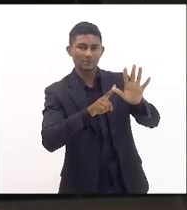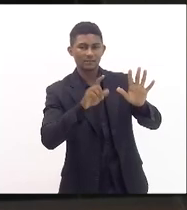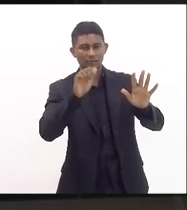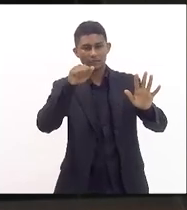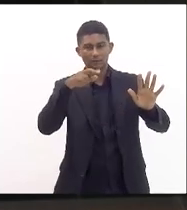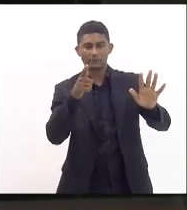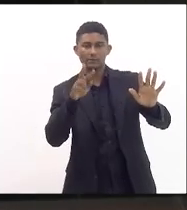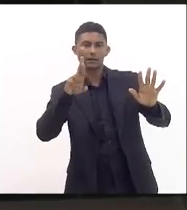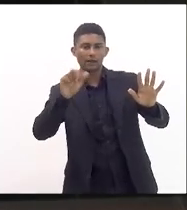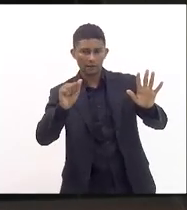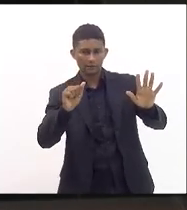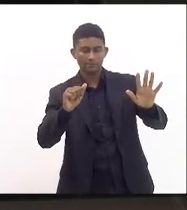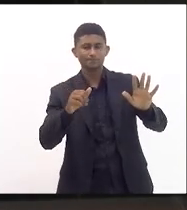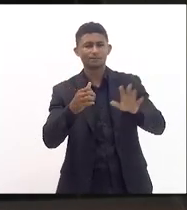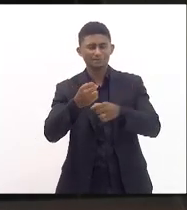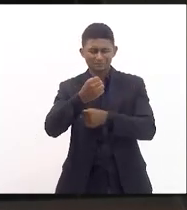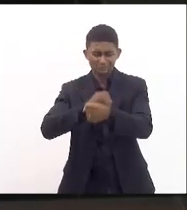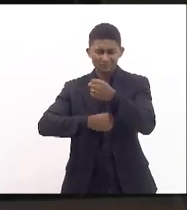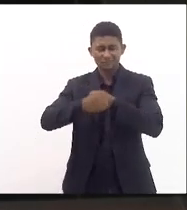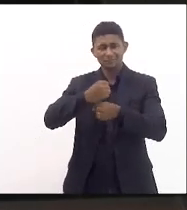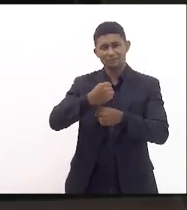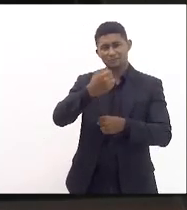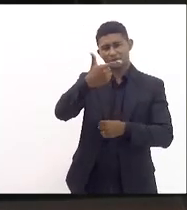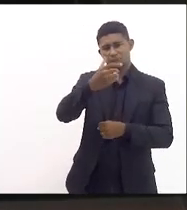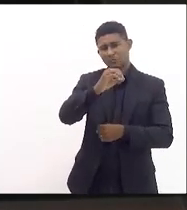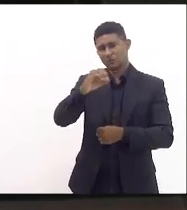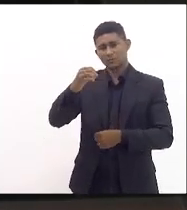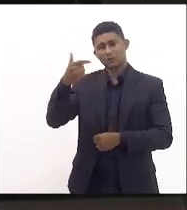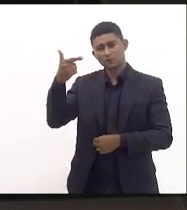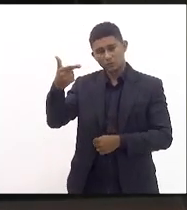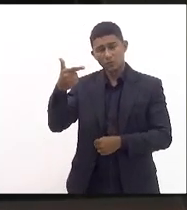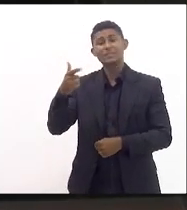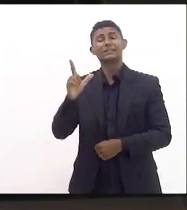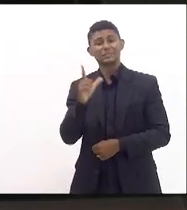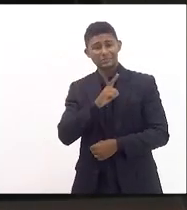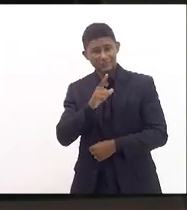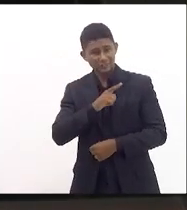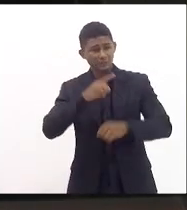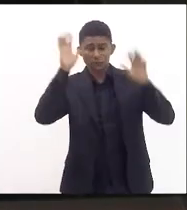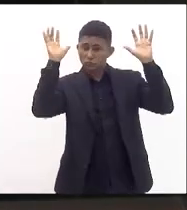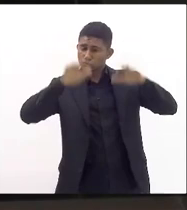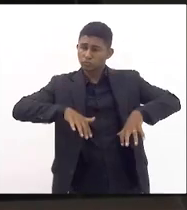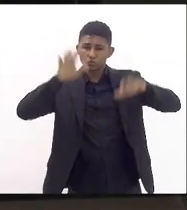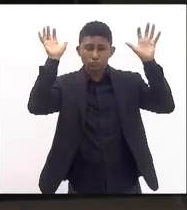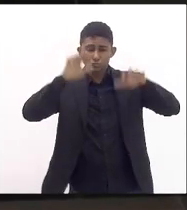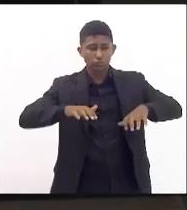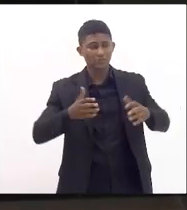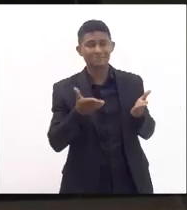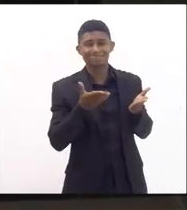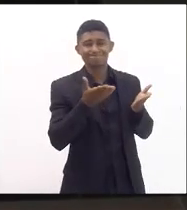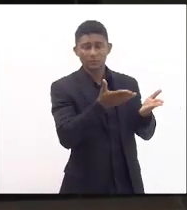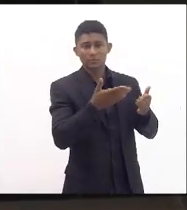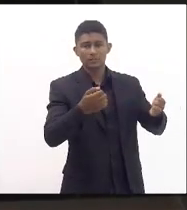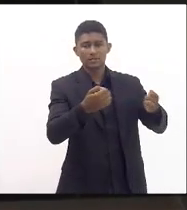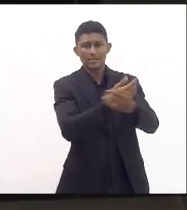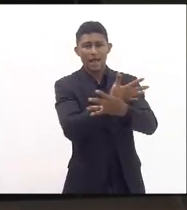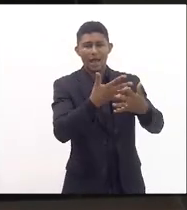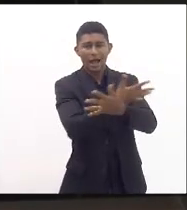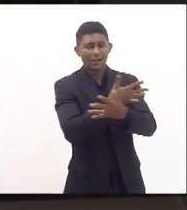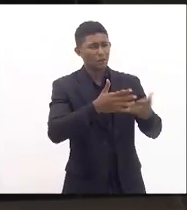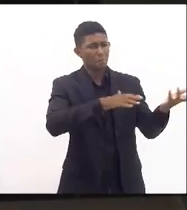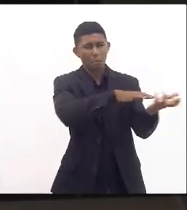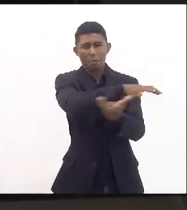em 2002, Angra dos Reis vivenciou uma forte chuva que trouxe caos à cidade.